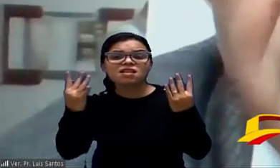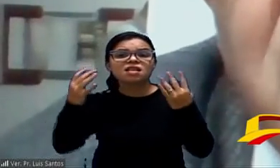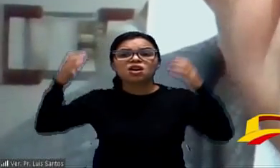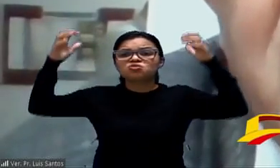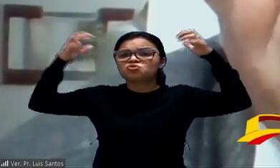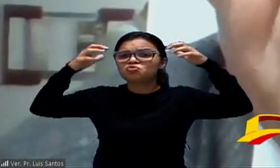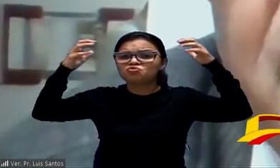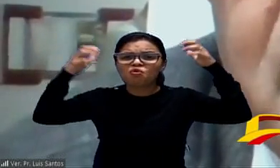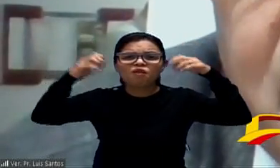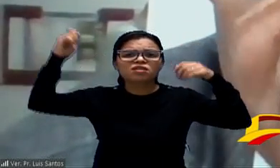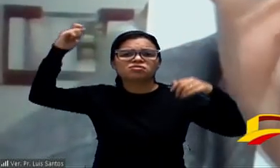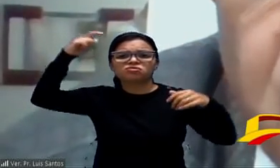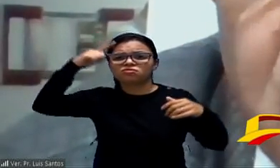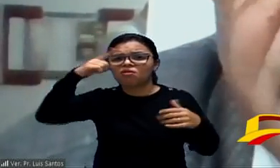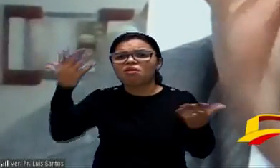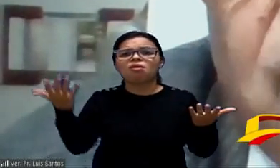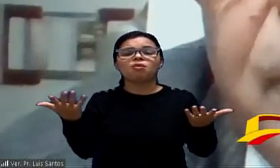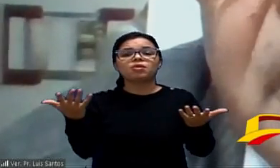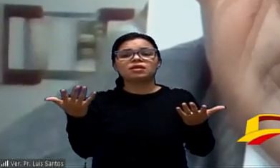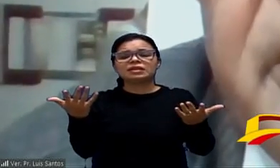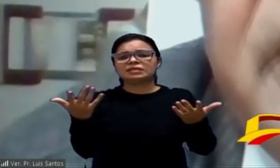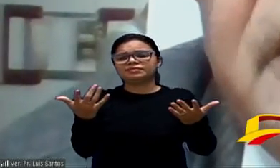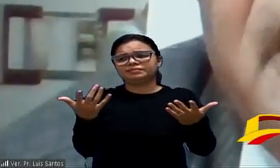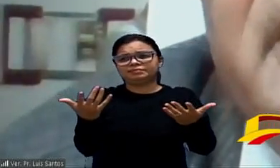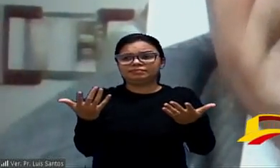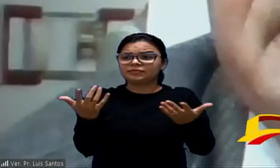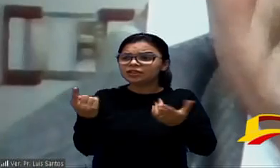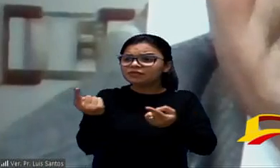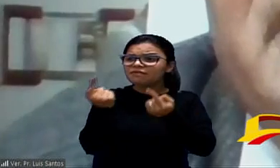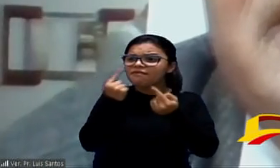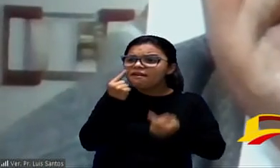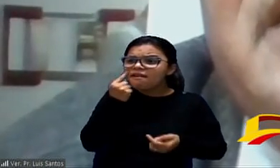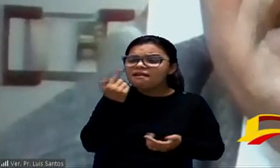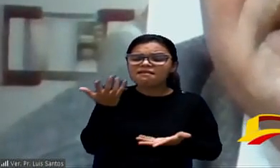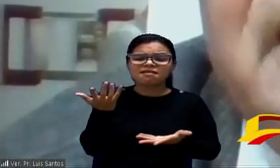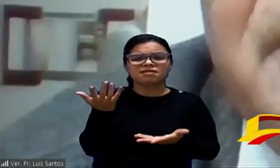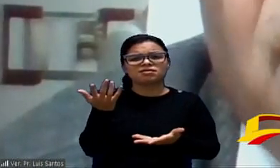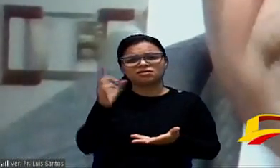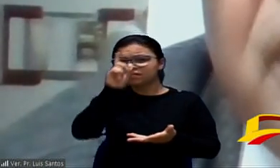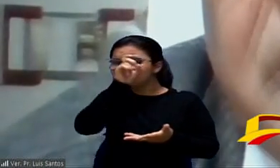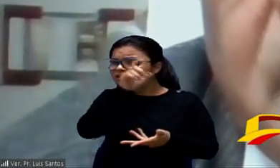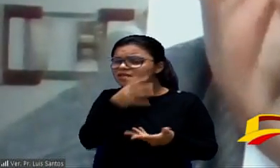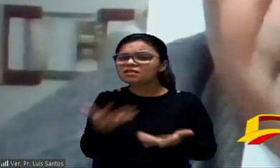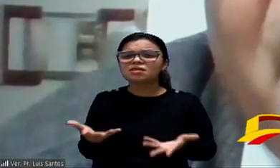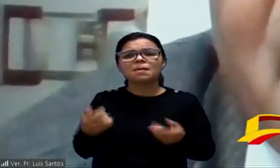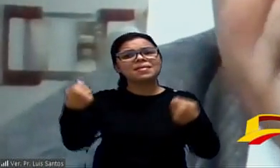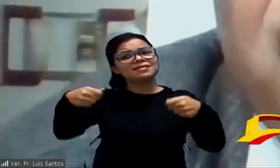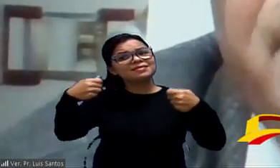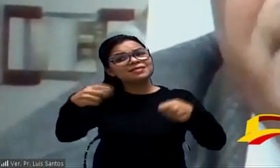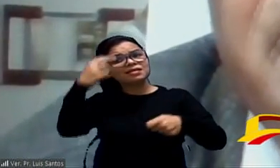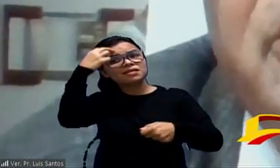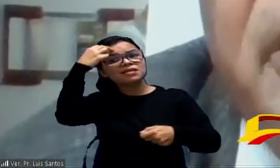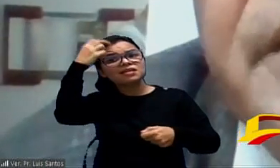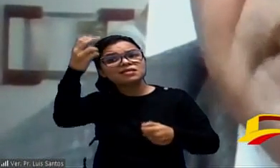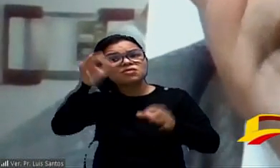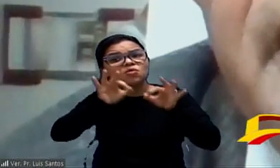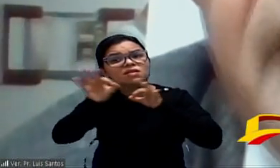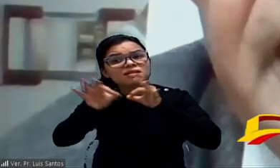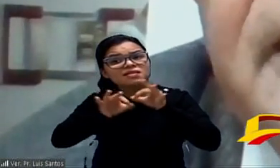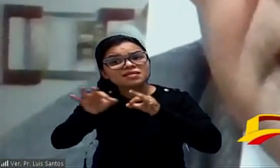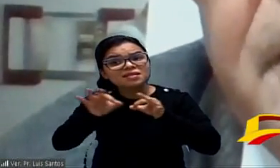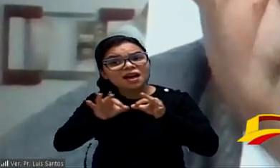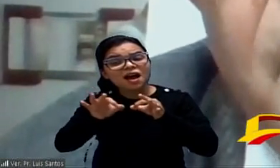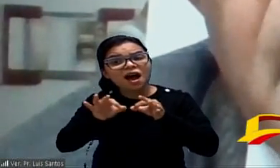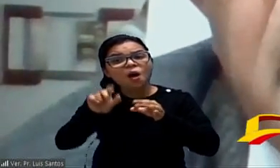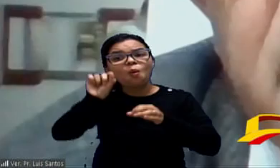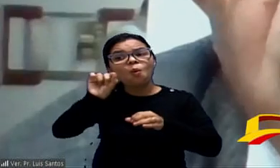nós. Precisa ser utilizado com inteligência essa ação, ser trabalhada com inteligência